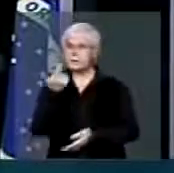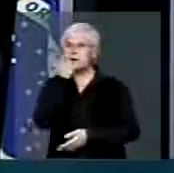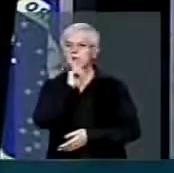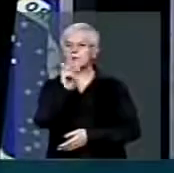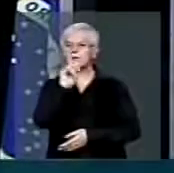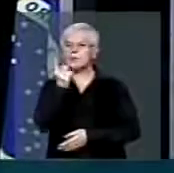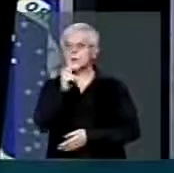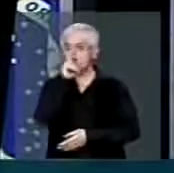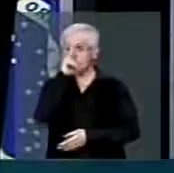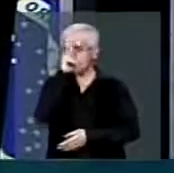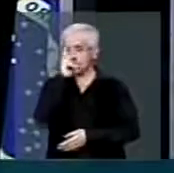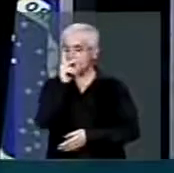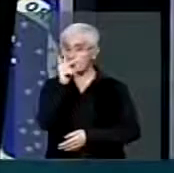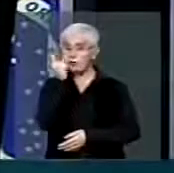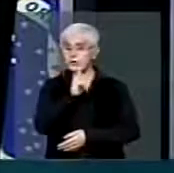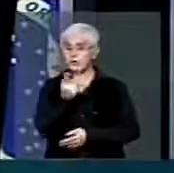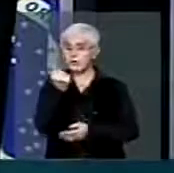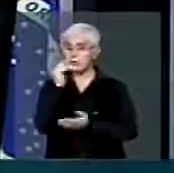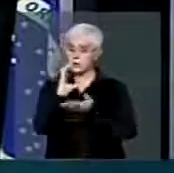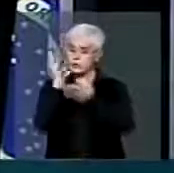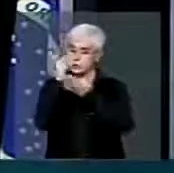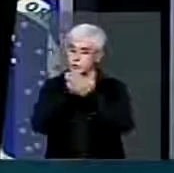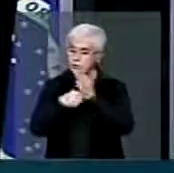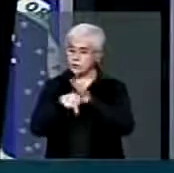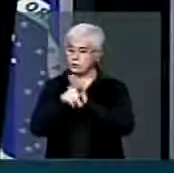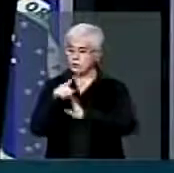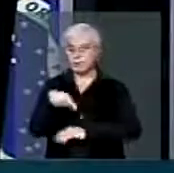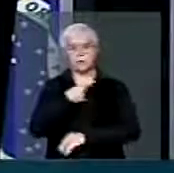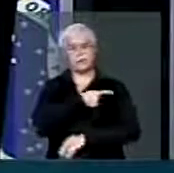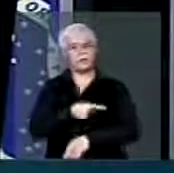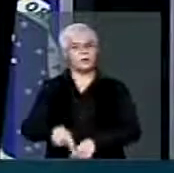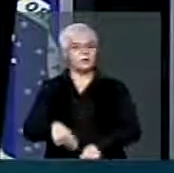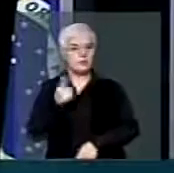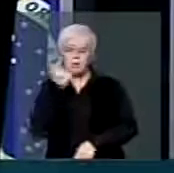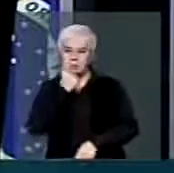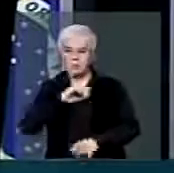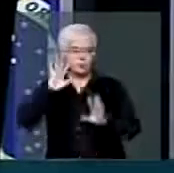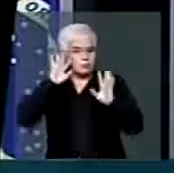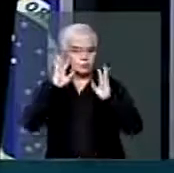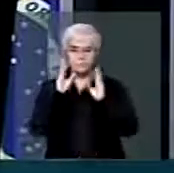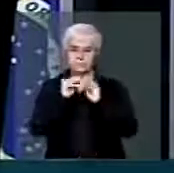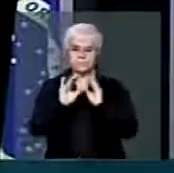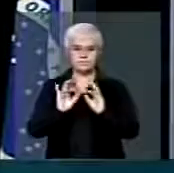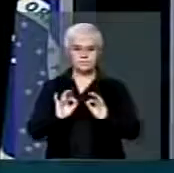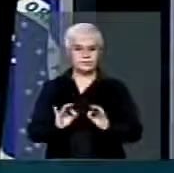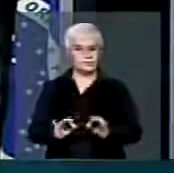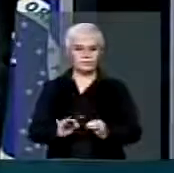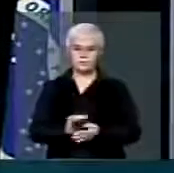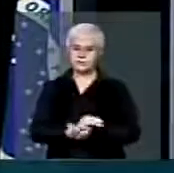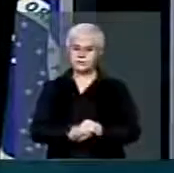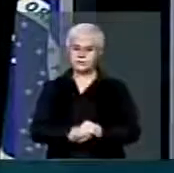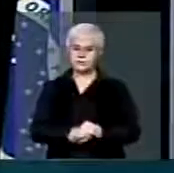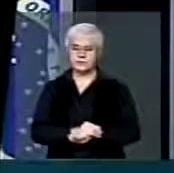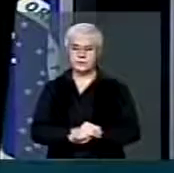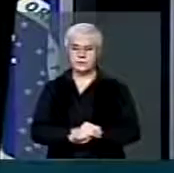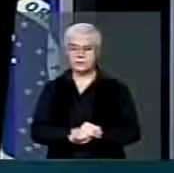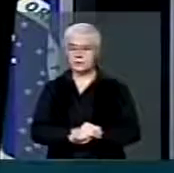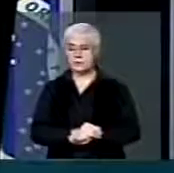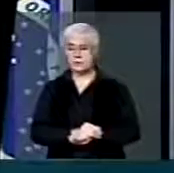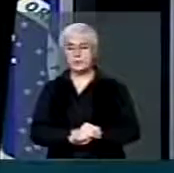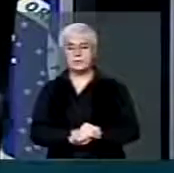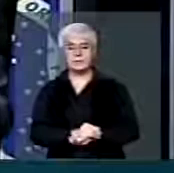força suficiente, a nossa presidenta não teve sensibilidade suficiente, o governo não teve